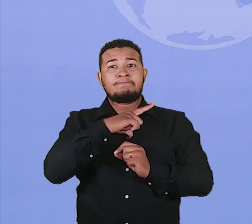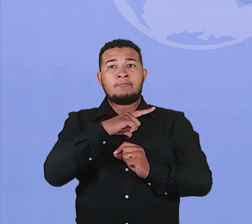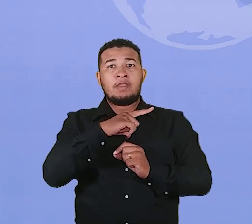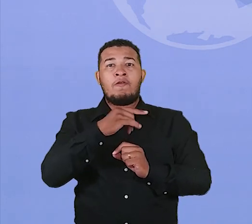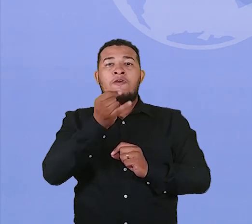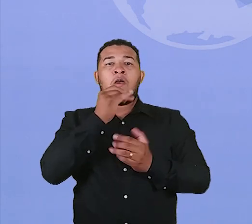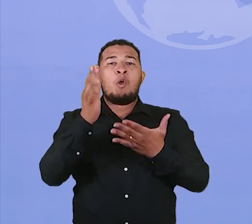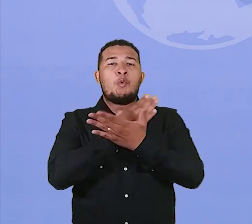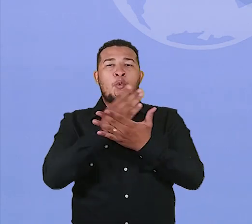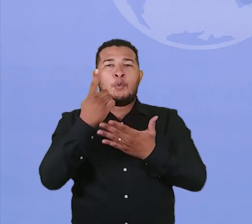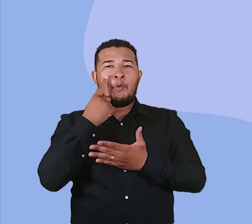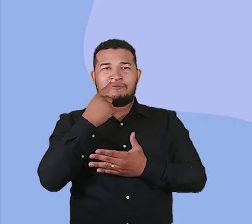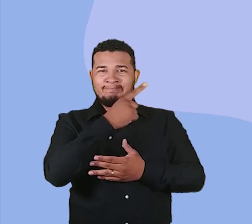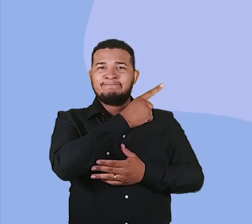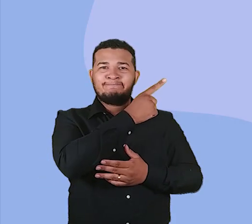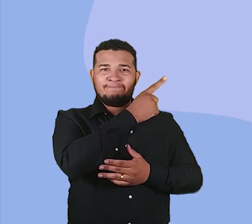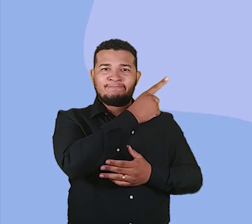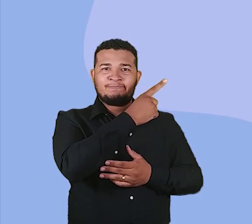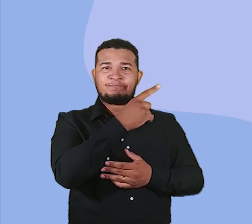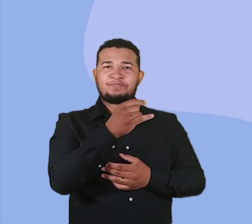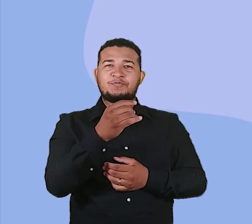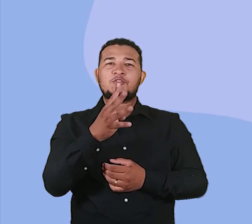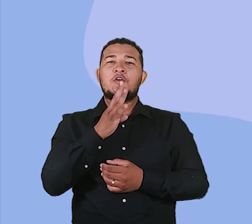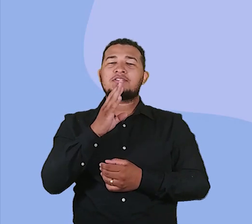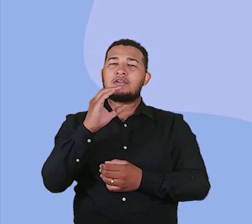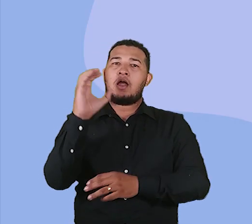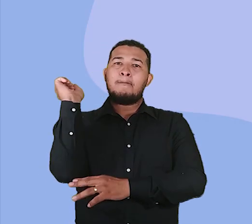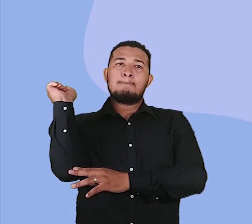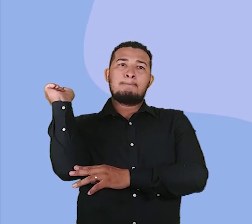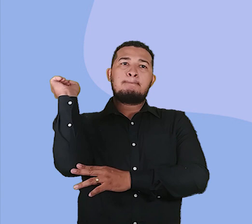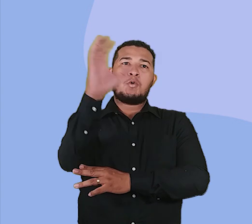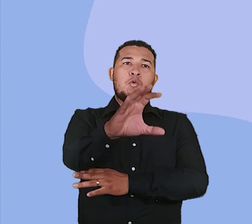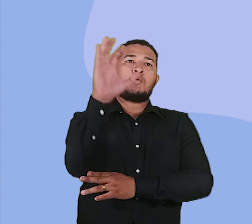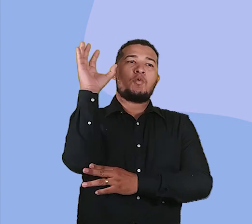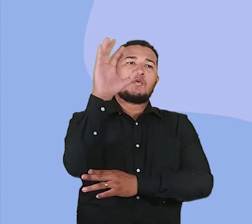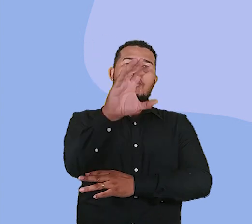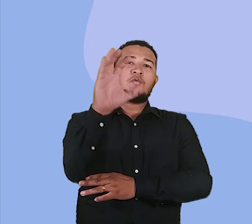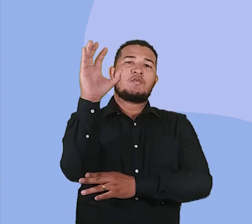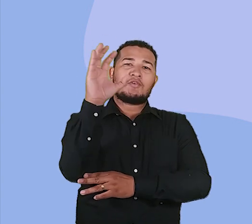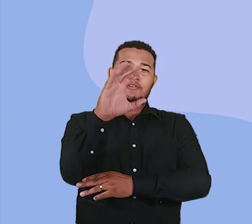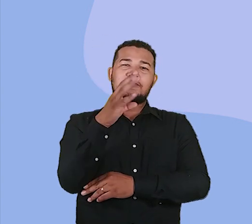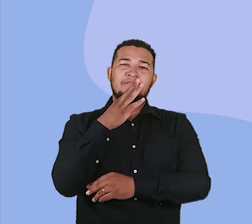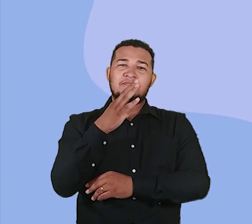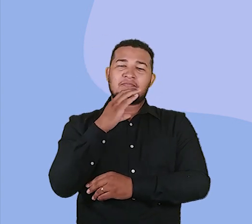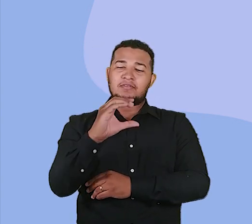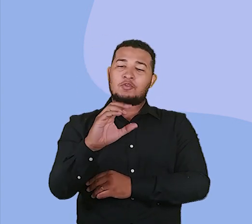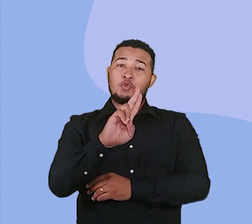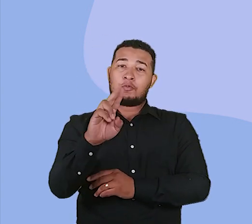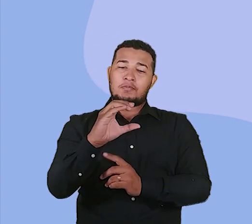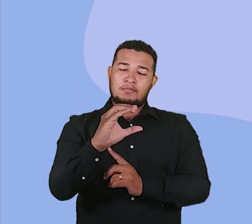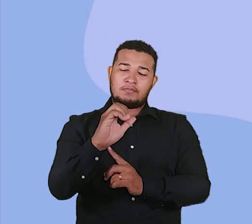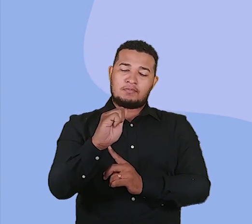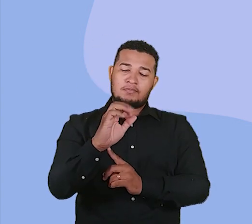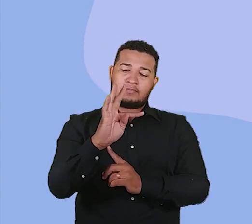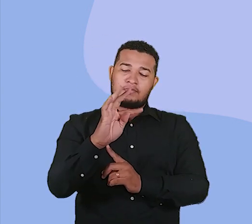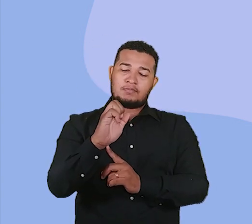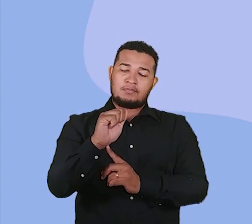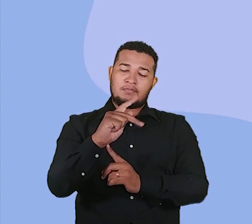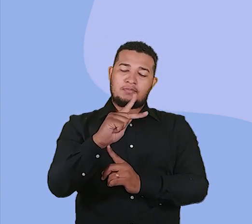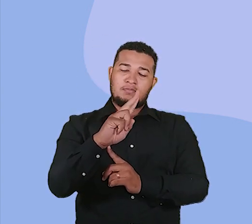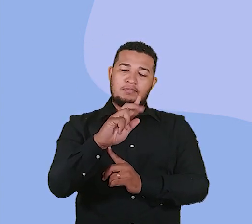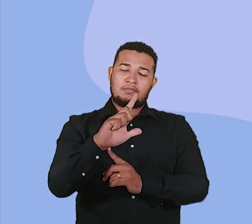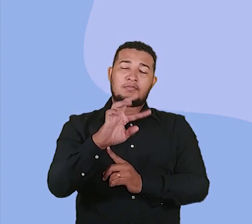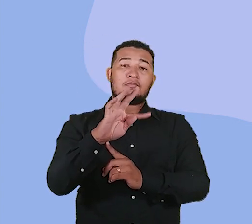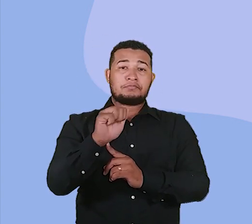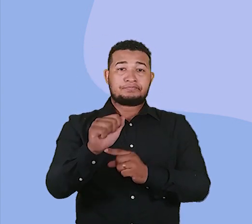eu tenho alguns exemplos olha lá catapulta vocês já viram um filme de guerra saindo que aparece sendo resgatada por dele né